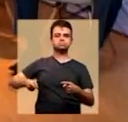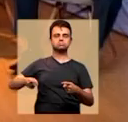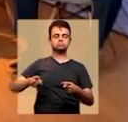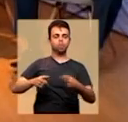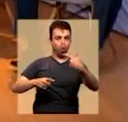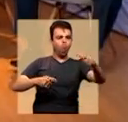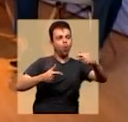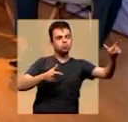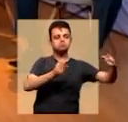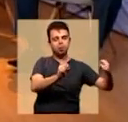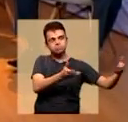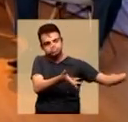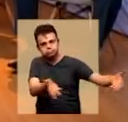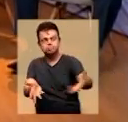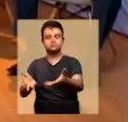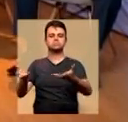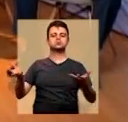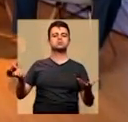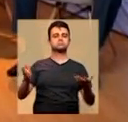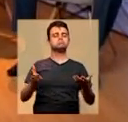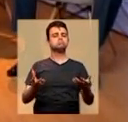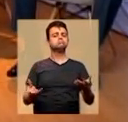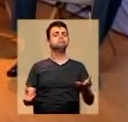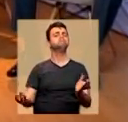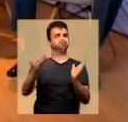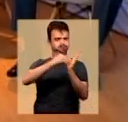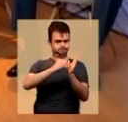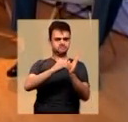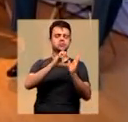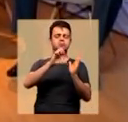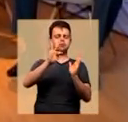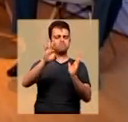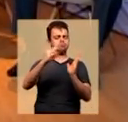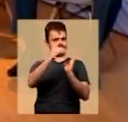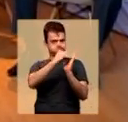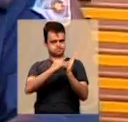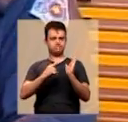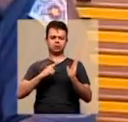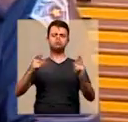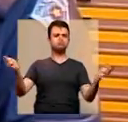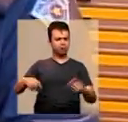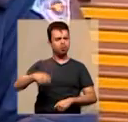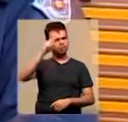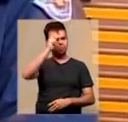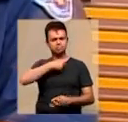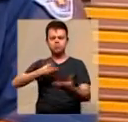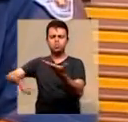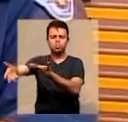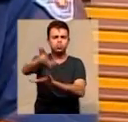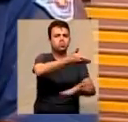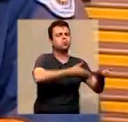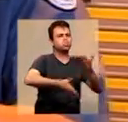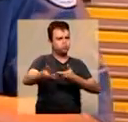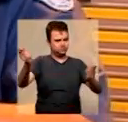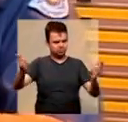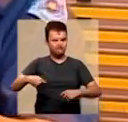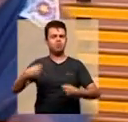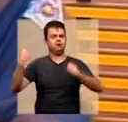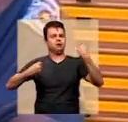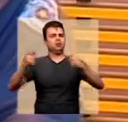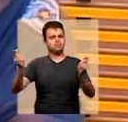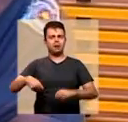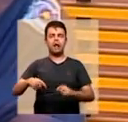está prevista no artigo 187 do CTB. Então, eu entendo que é possível implantar o rodízio aqui em São José do Rio Preto